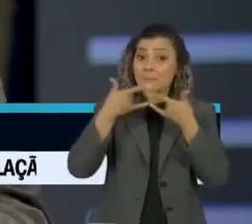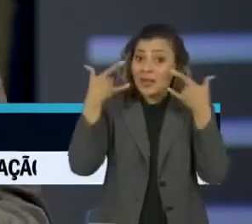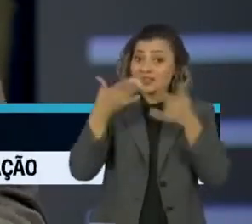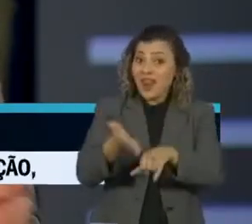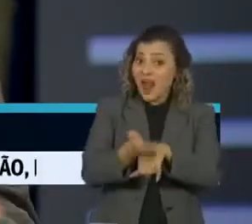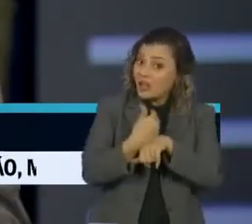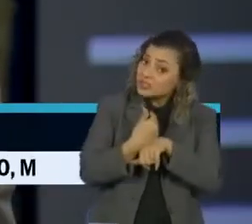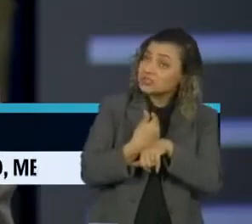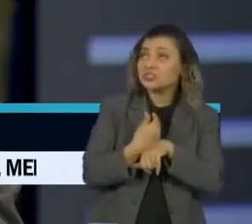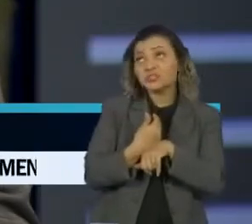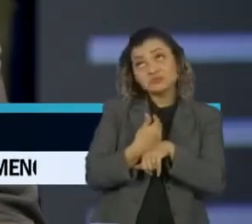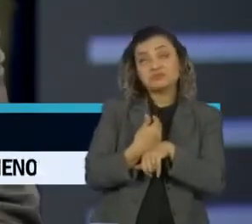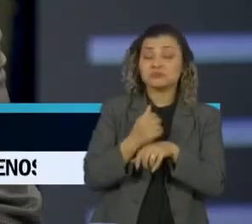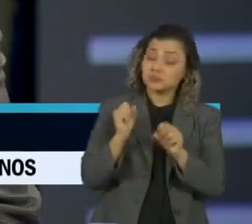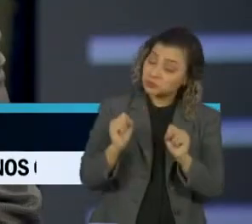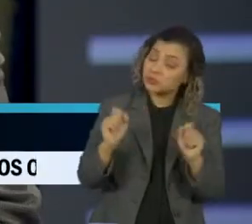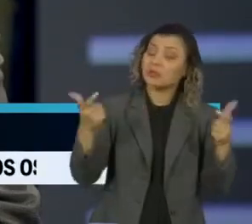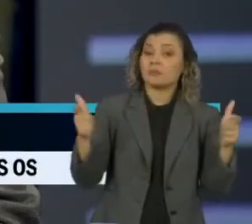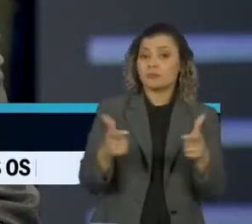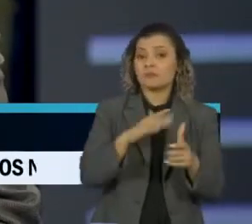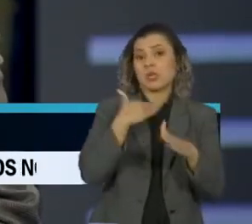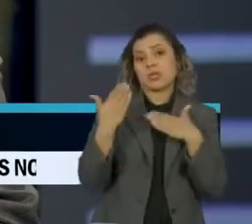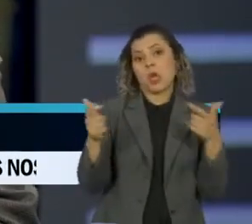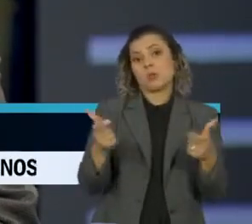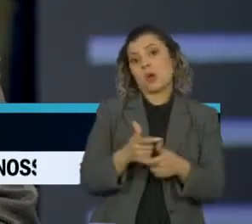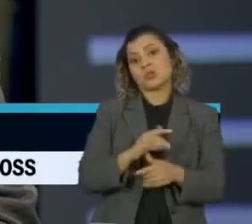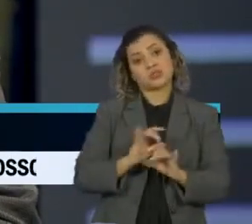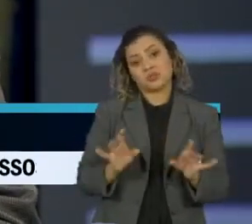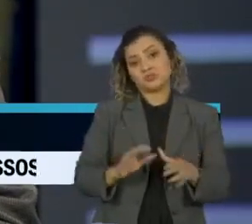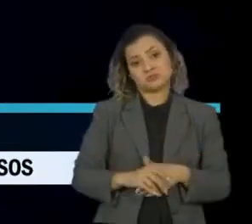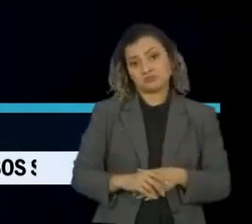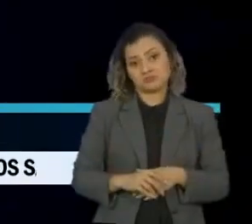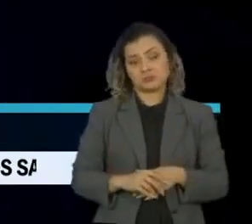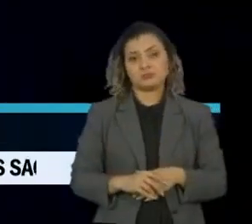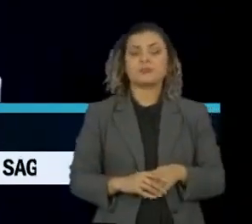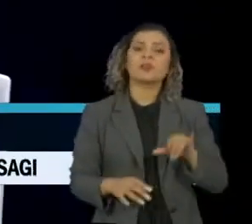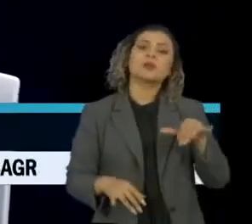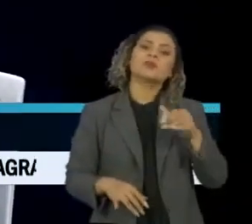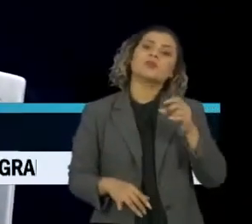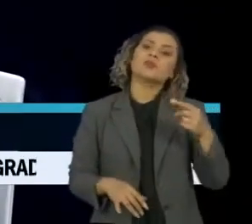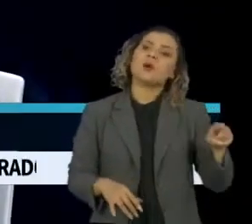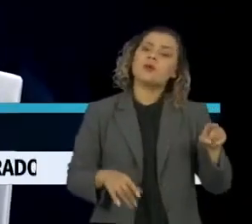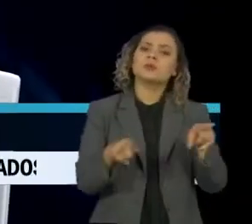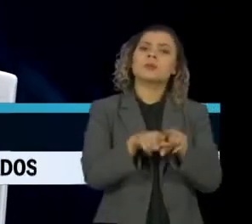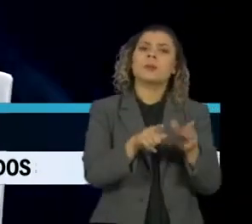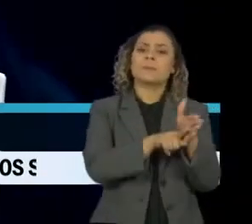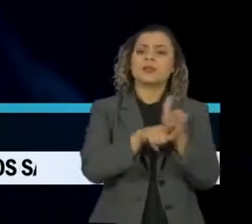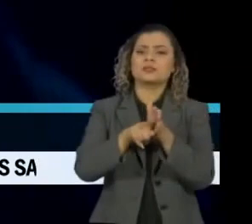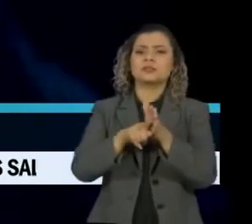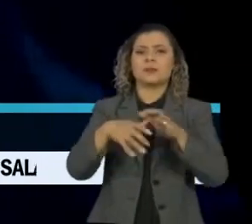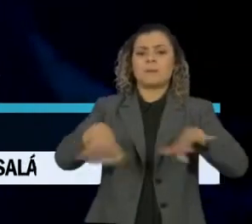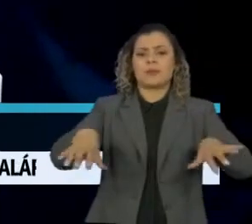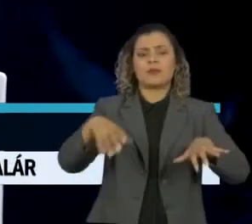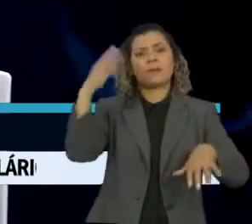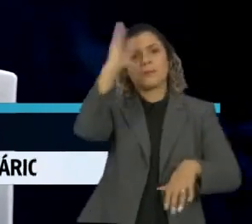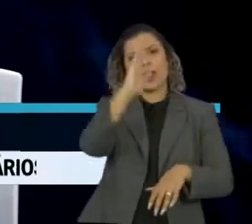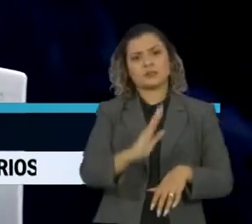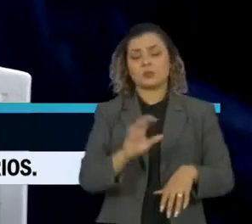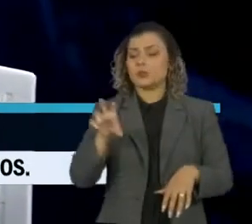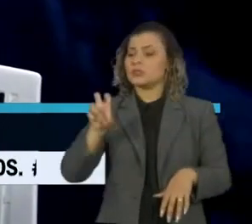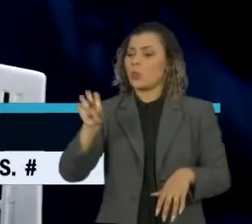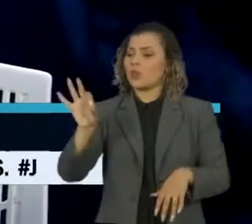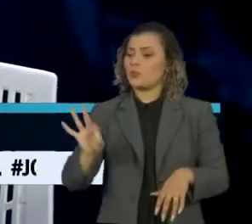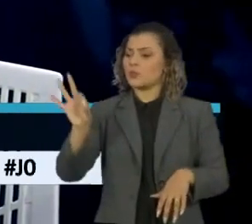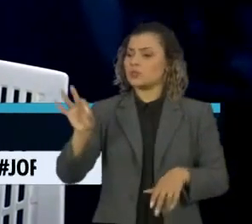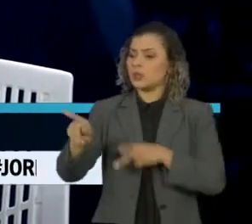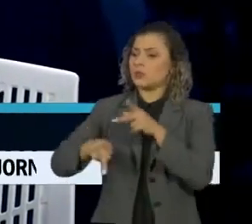antes, teríamos um número de mortes menor. Doutor João, a pesquisa confirma também a divisão que o Brasil vive hoje. Metade do